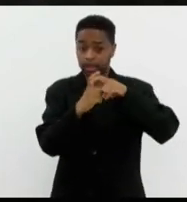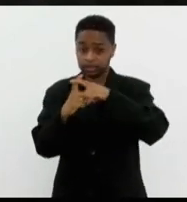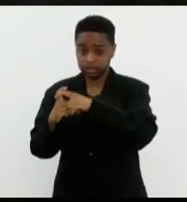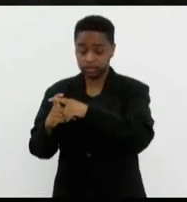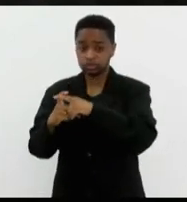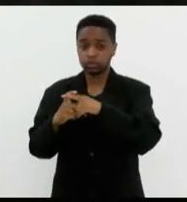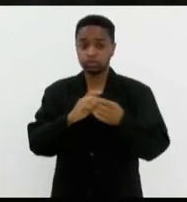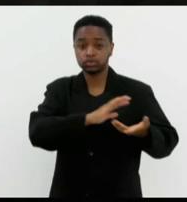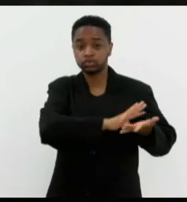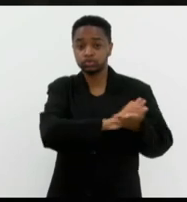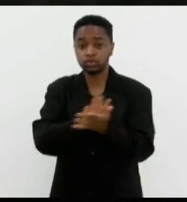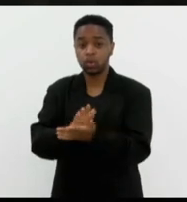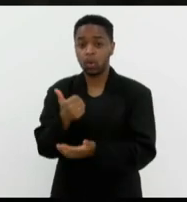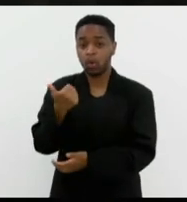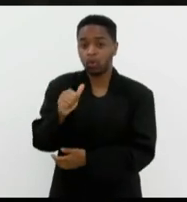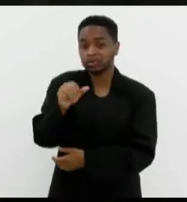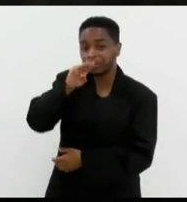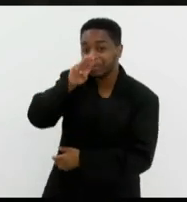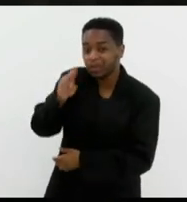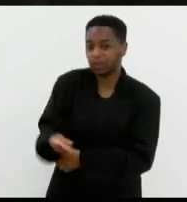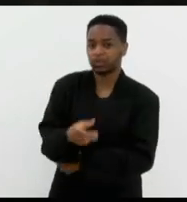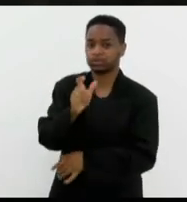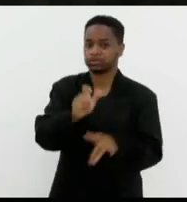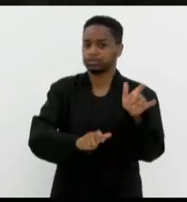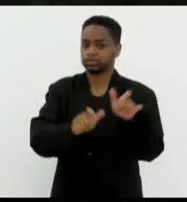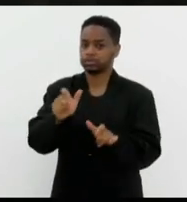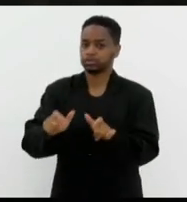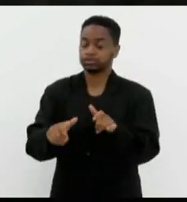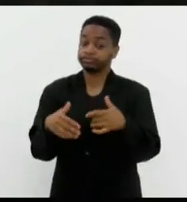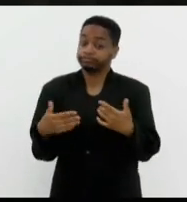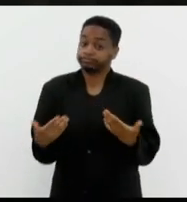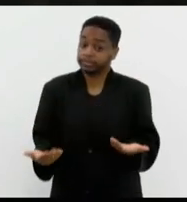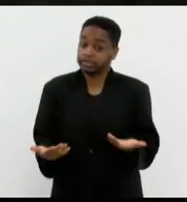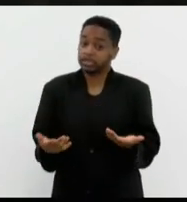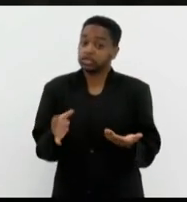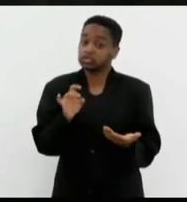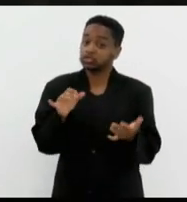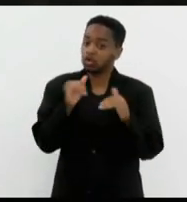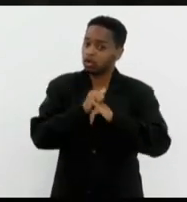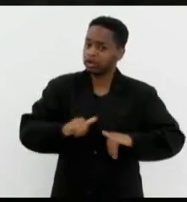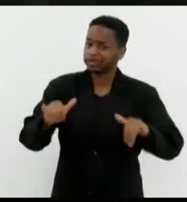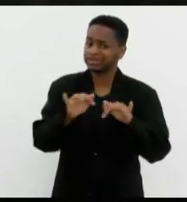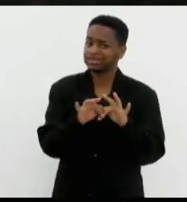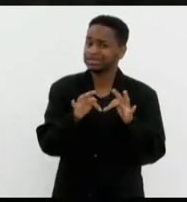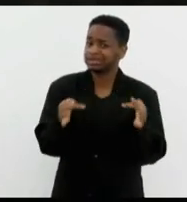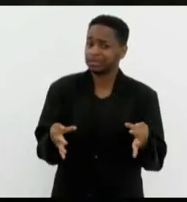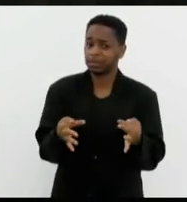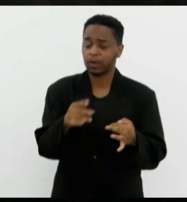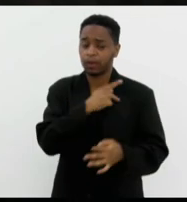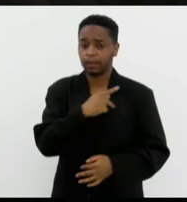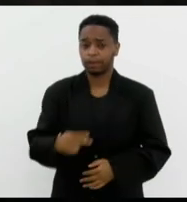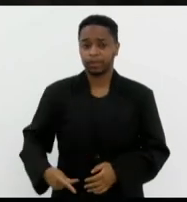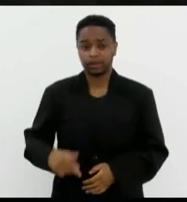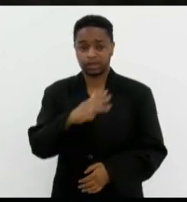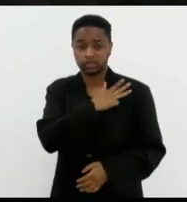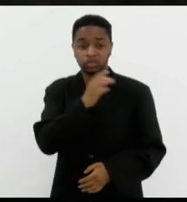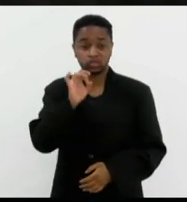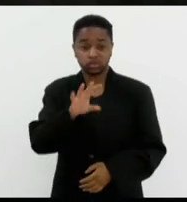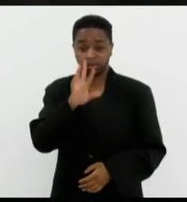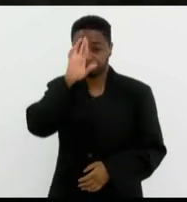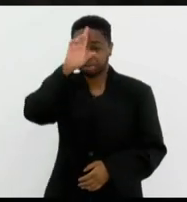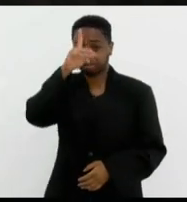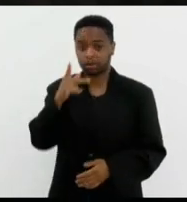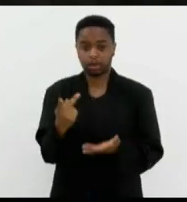de pessoas. Olha, então simplesmente dizer que o presidente da República errou na